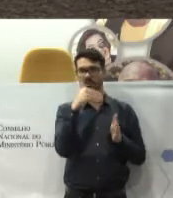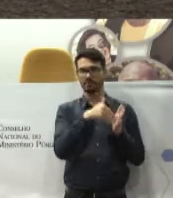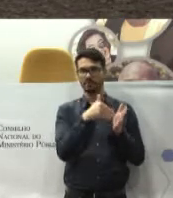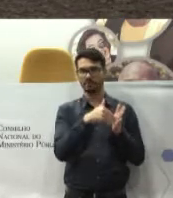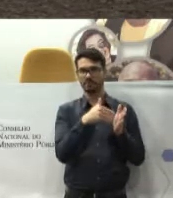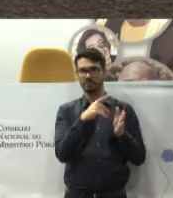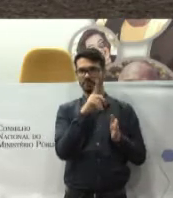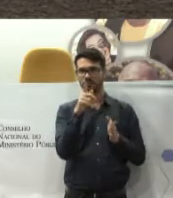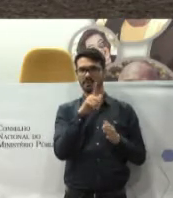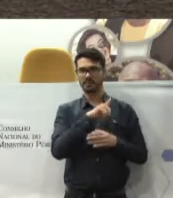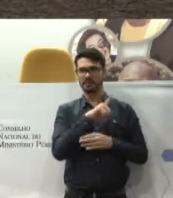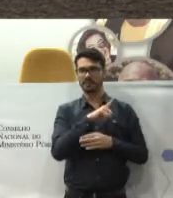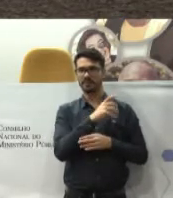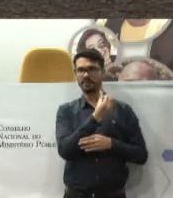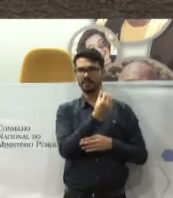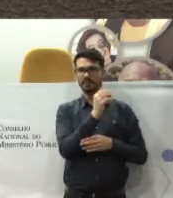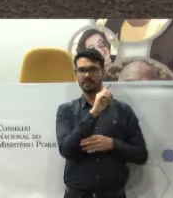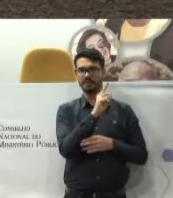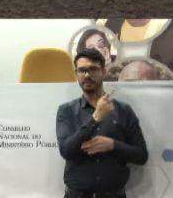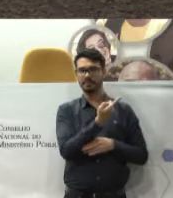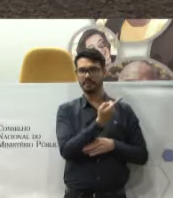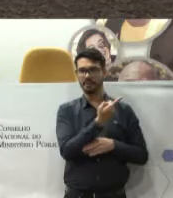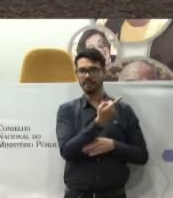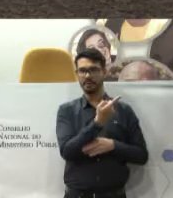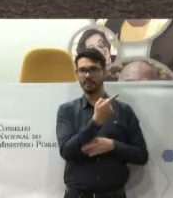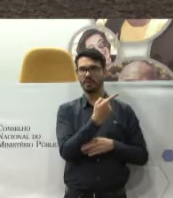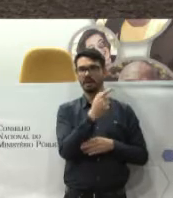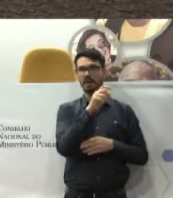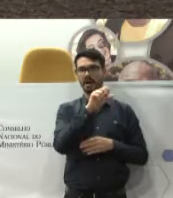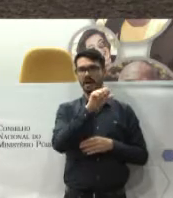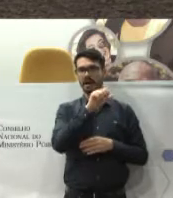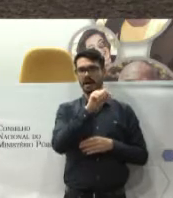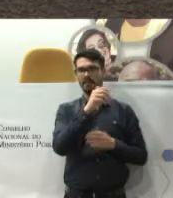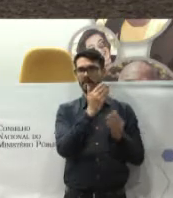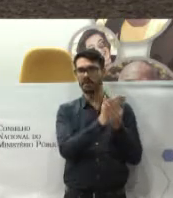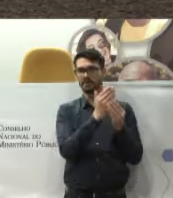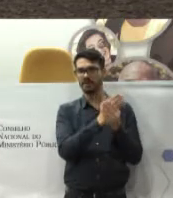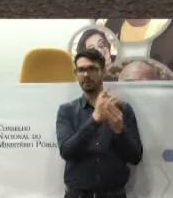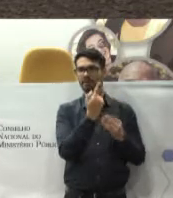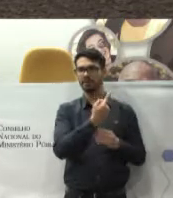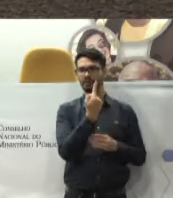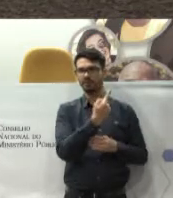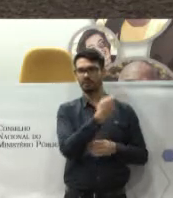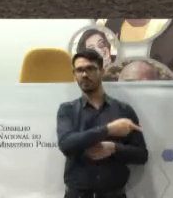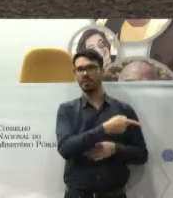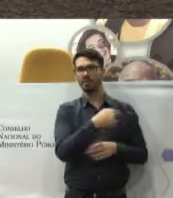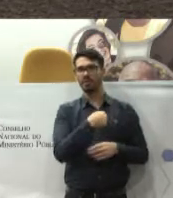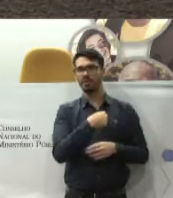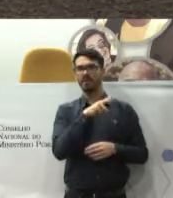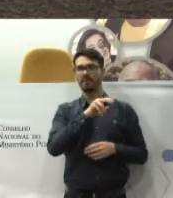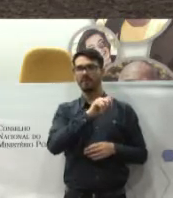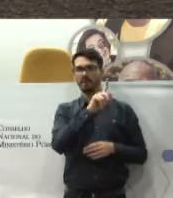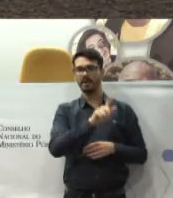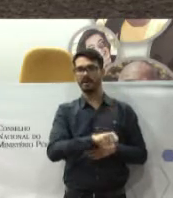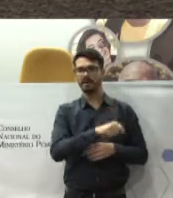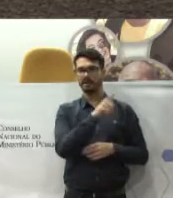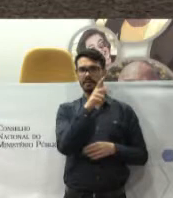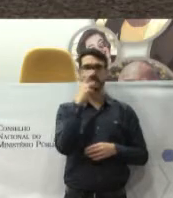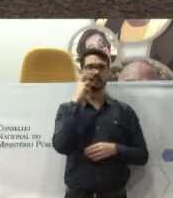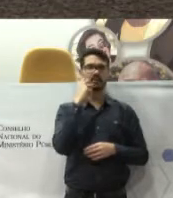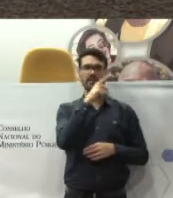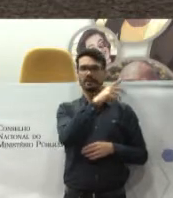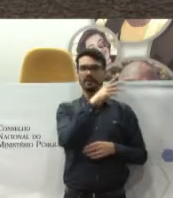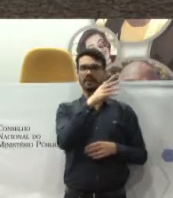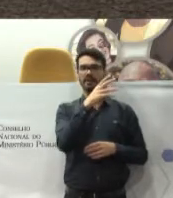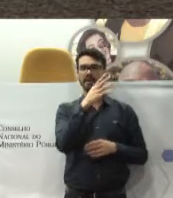São Paulo ingressou com 60 mil ações individuais pedindo vagas em creche.